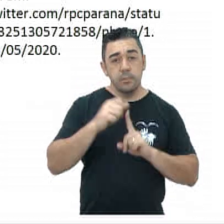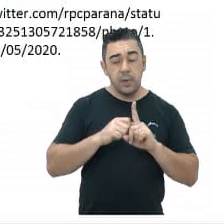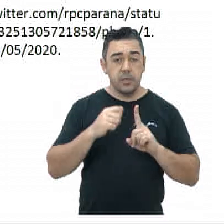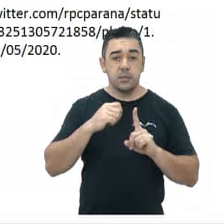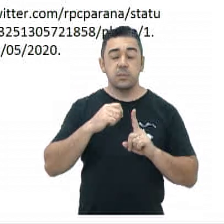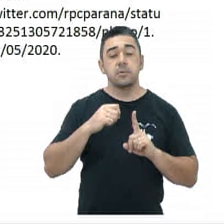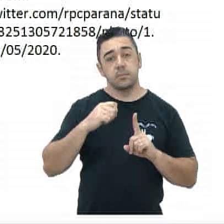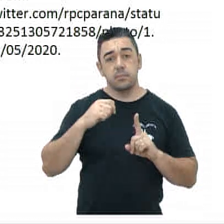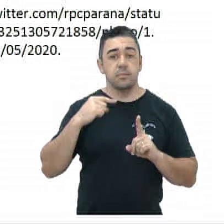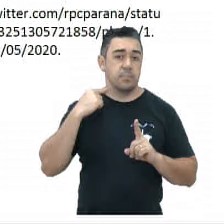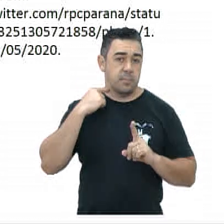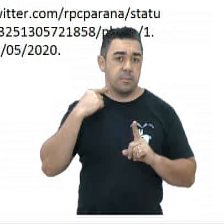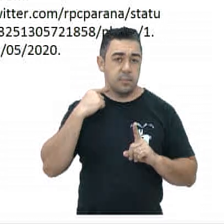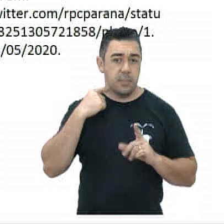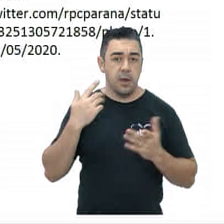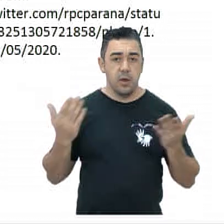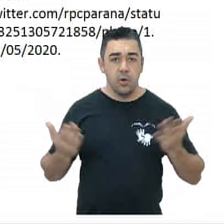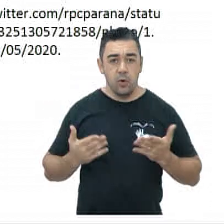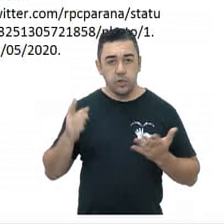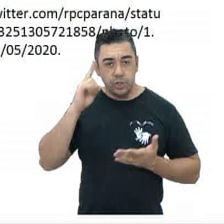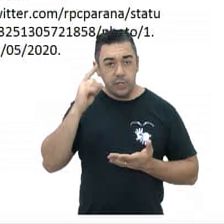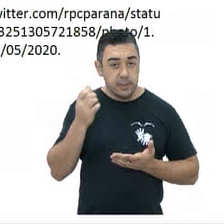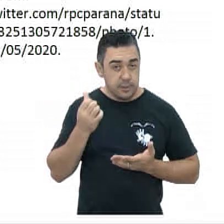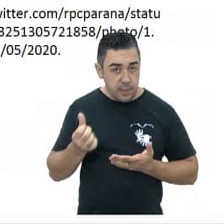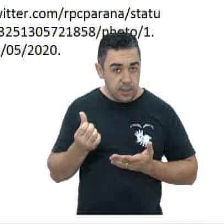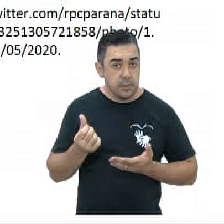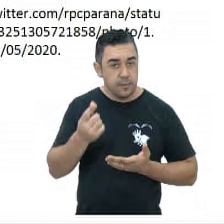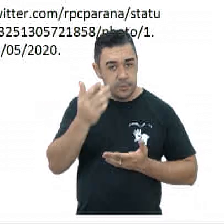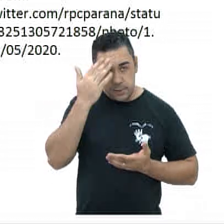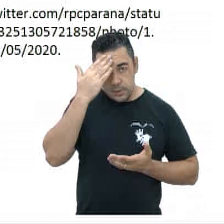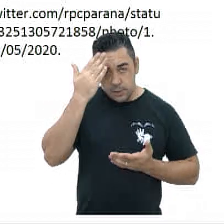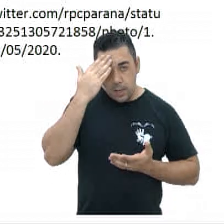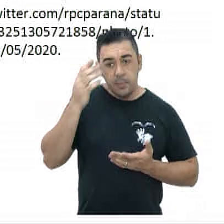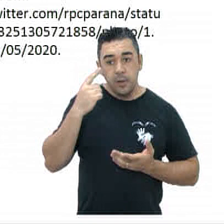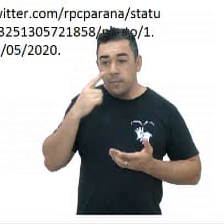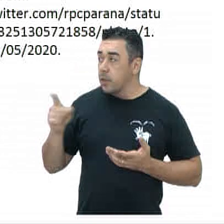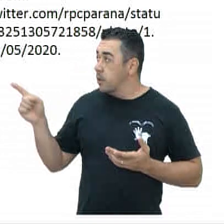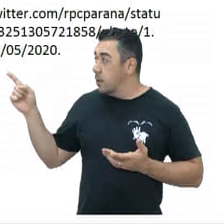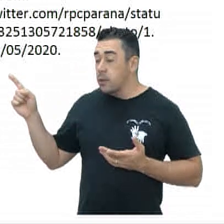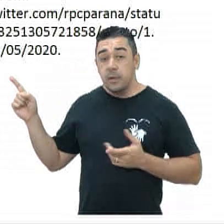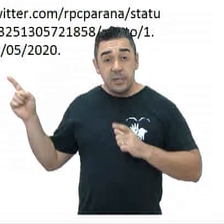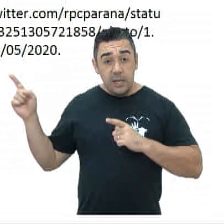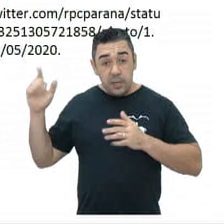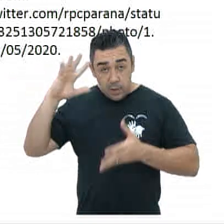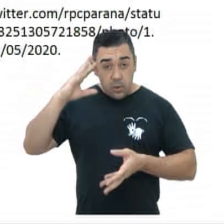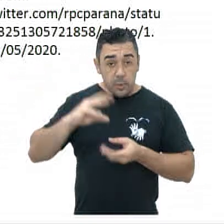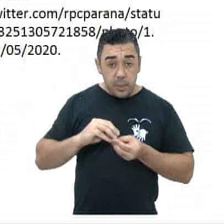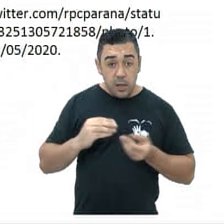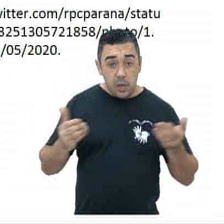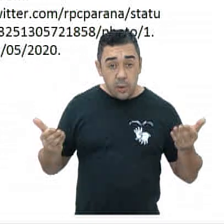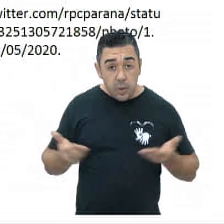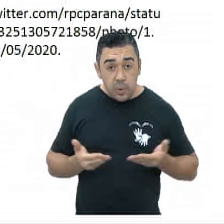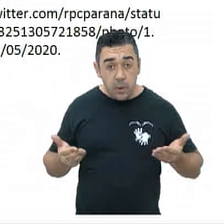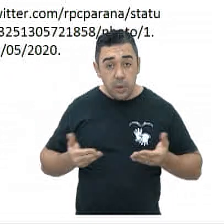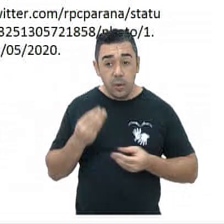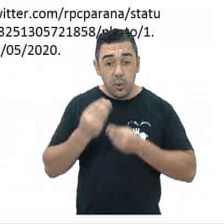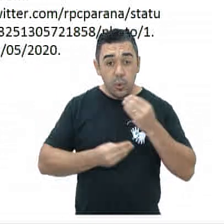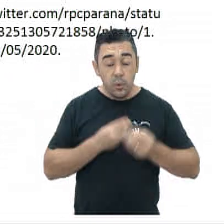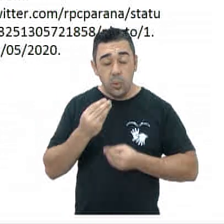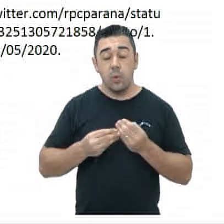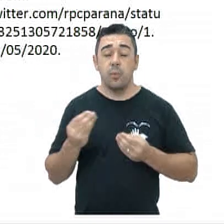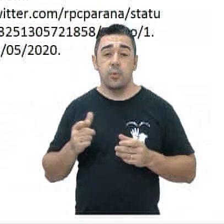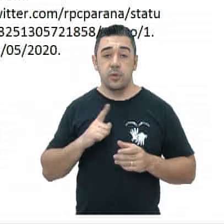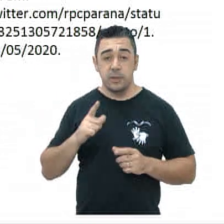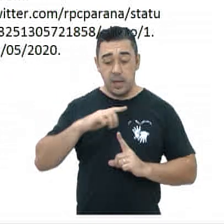4/5/2020, então é super recente, já que hoje é dia 6, né? Então é bem recente aqui. Então vocês vão entender bem aqui como é que está o